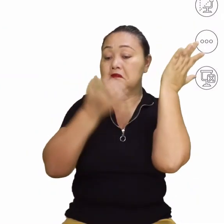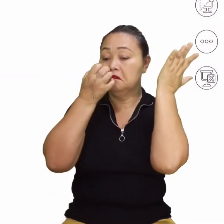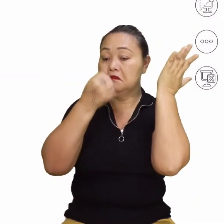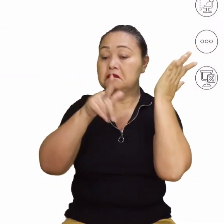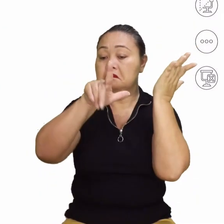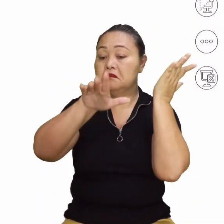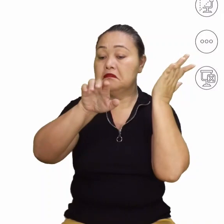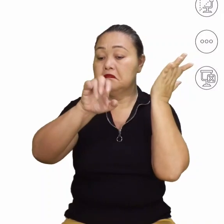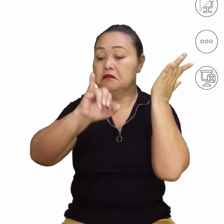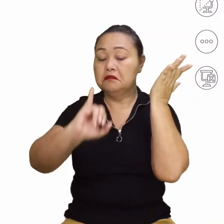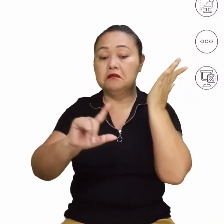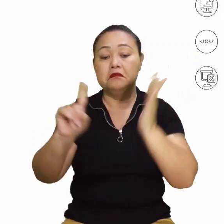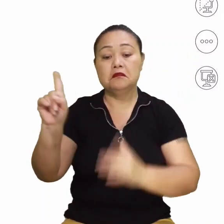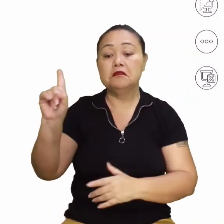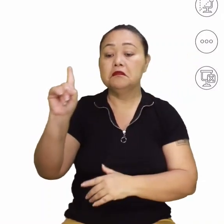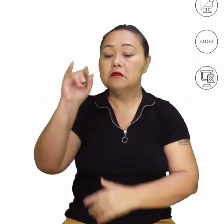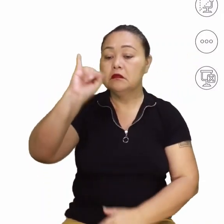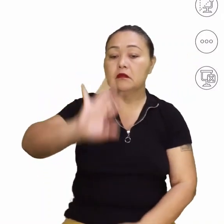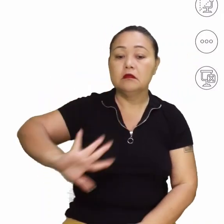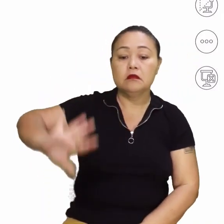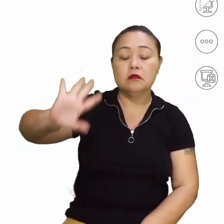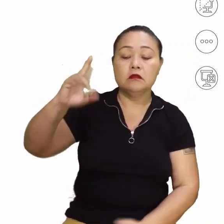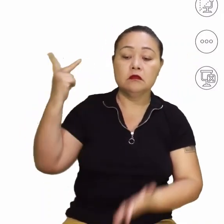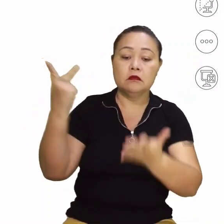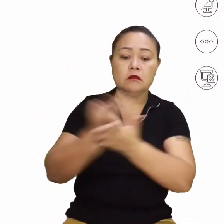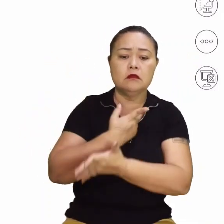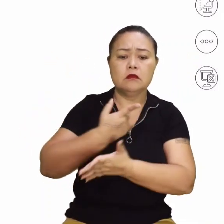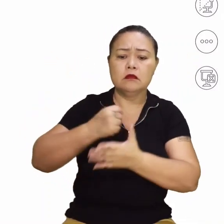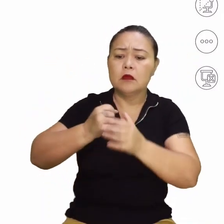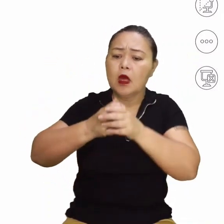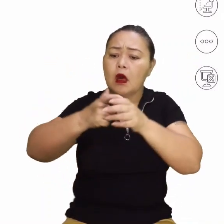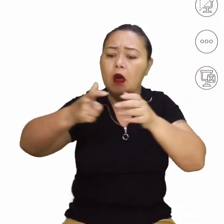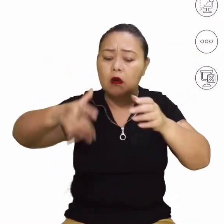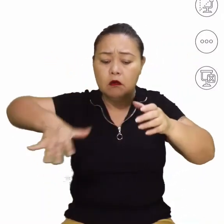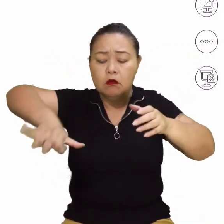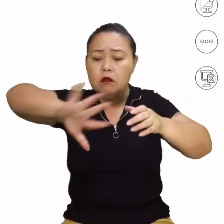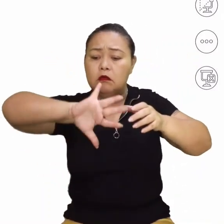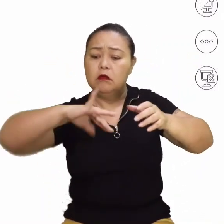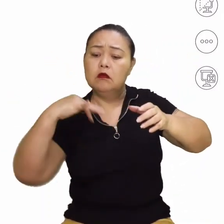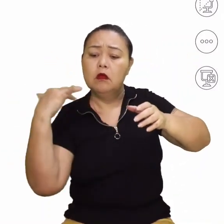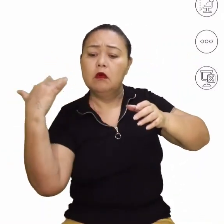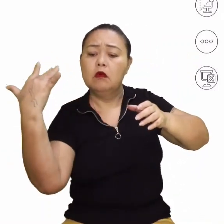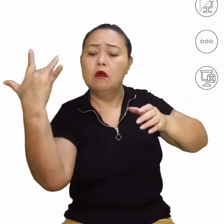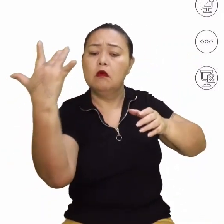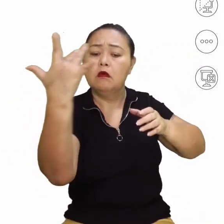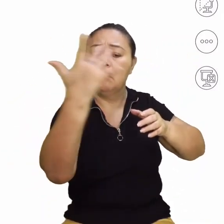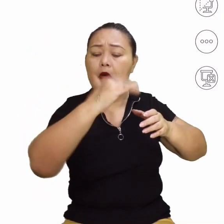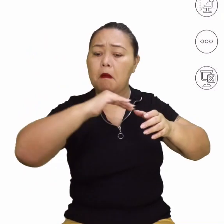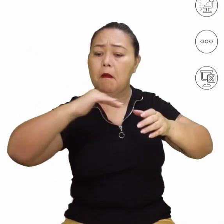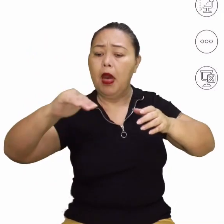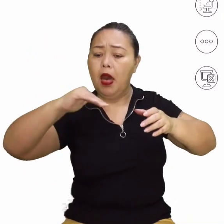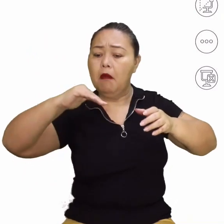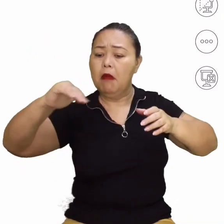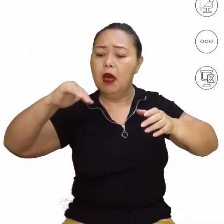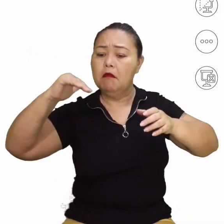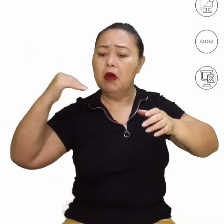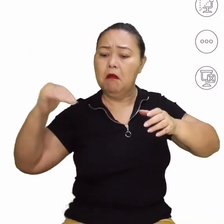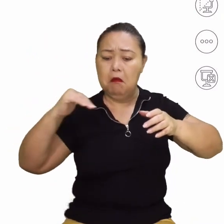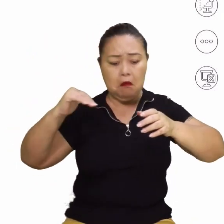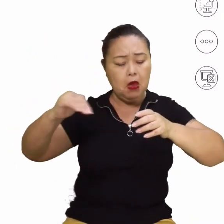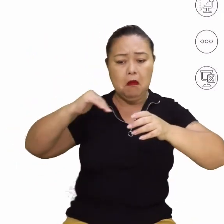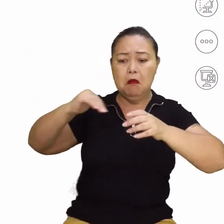imagens OK assim que acontece abre-se um clarão na floresta ao redor corta-se as árvores